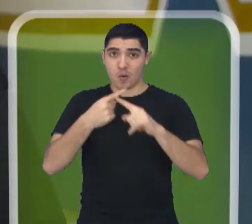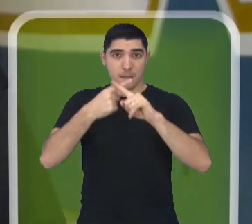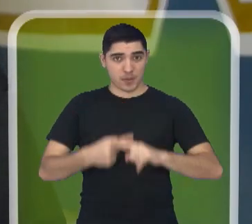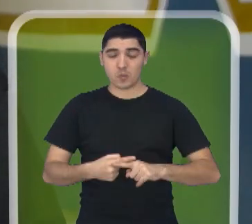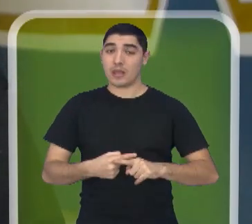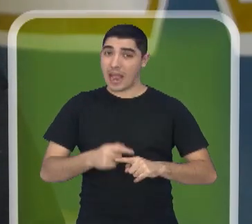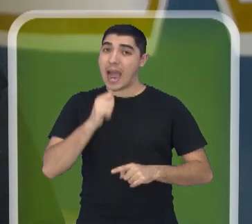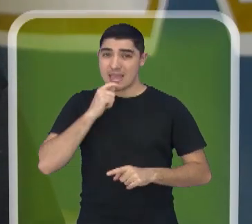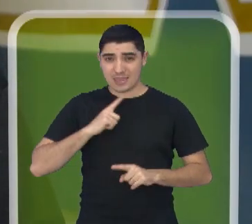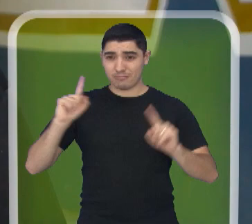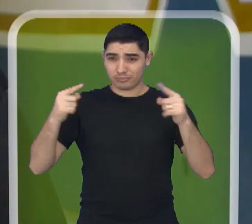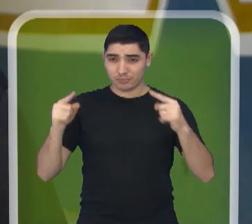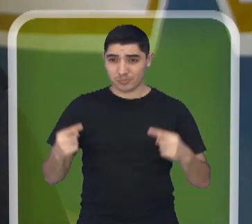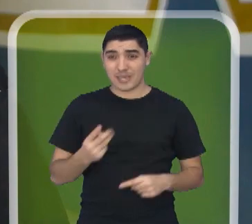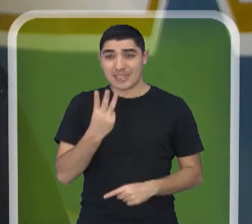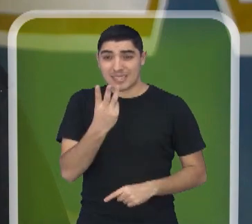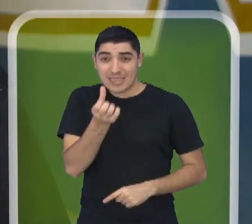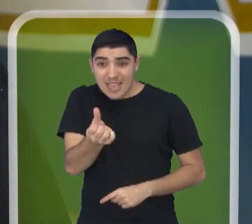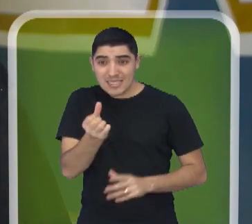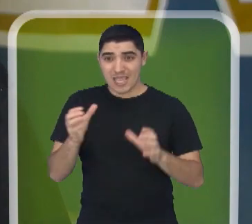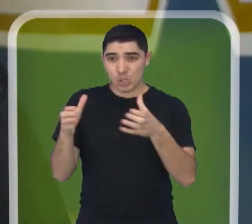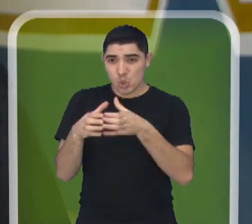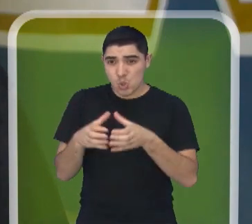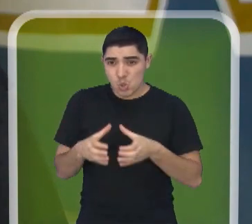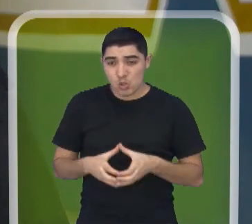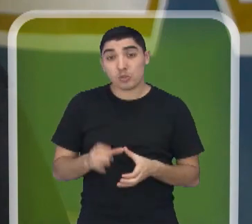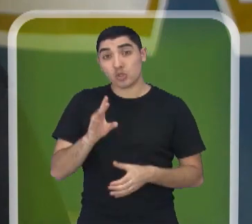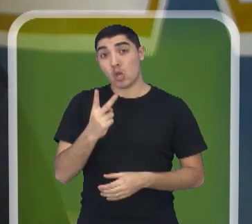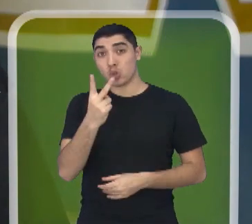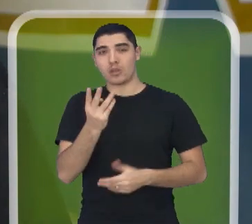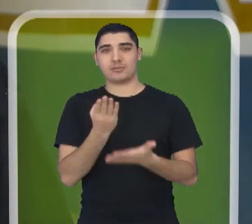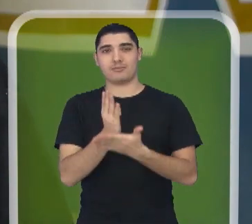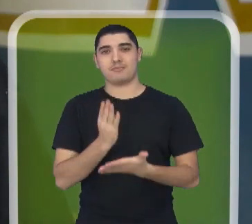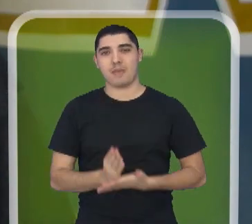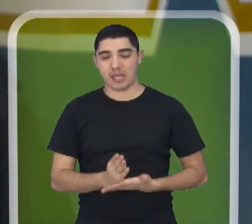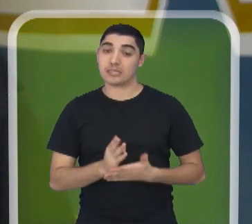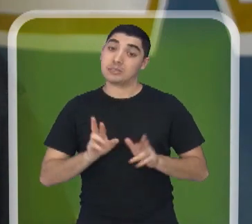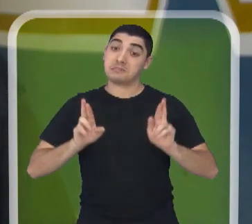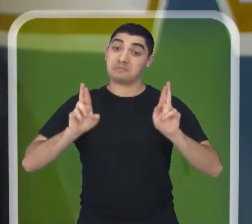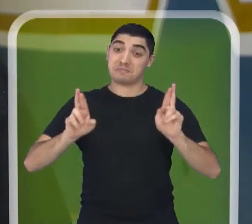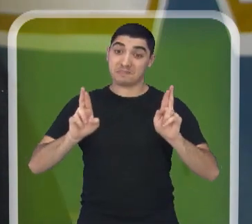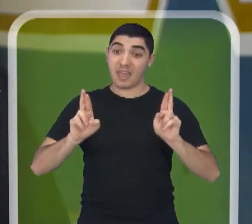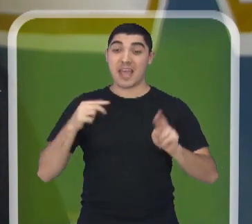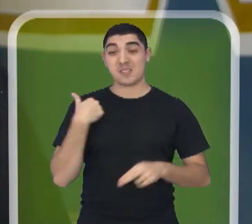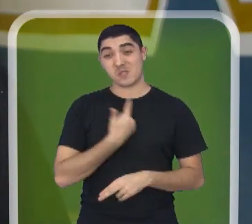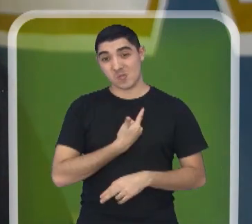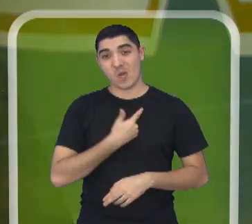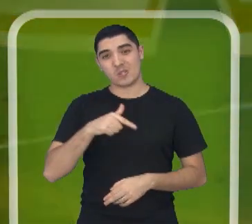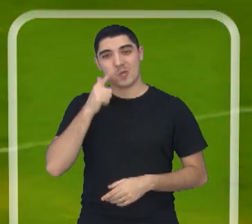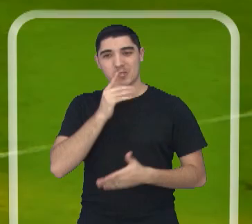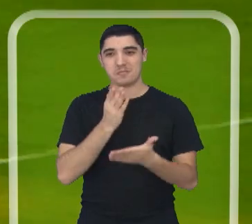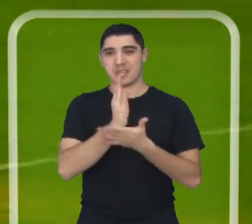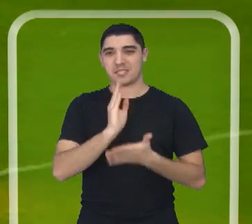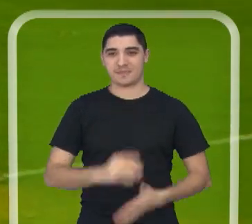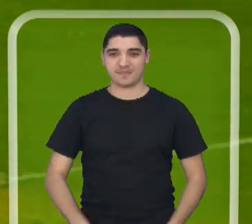muitas rodadas, são 36 equipes, só se qualificam 2. E espero poder estarmos aqui entre as duas.